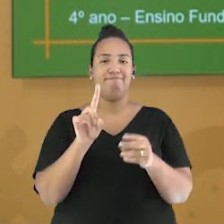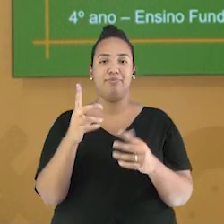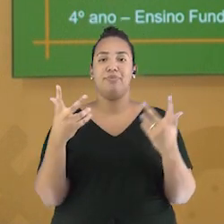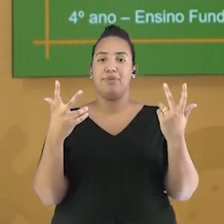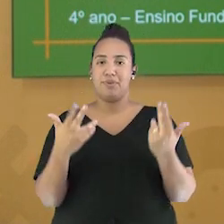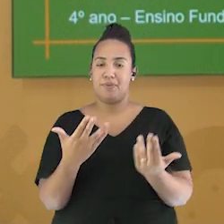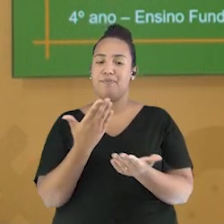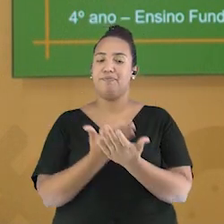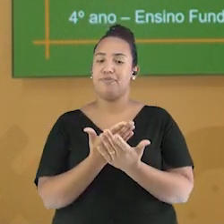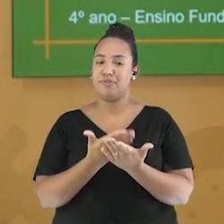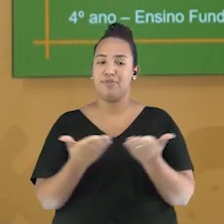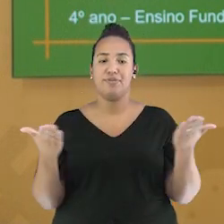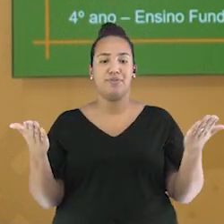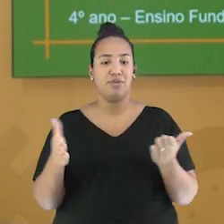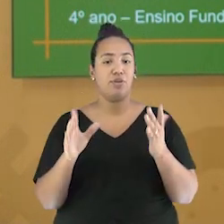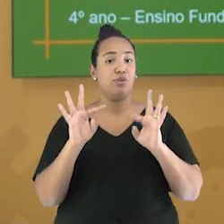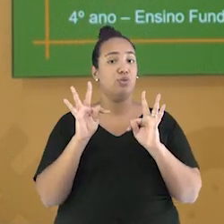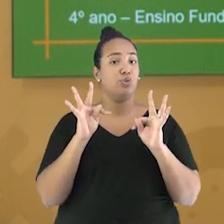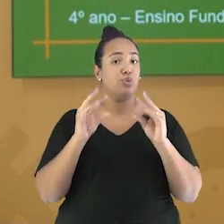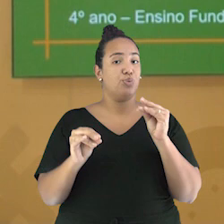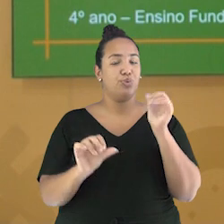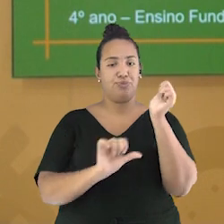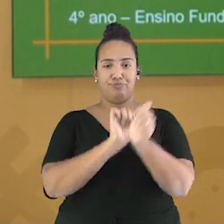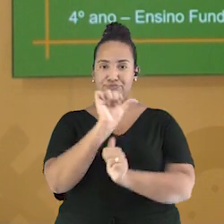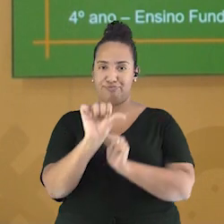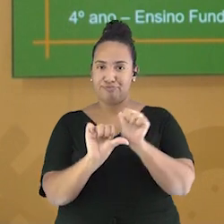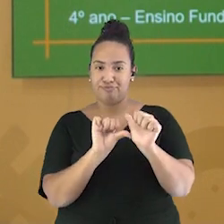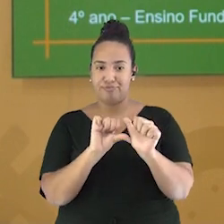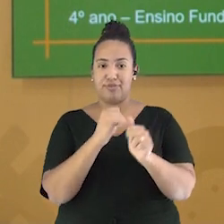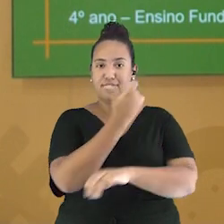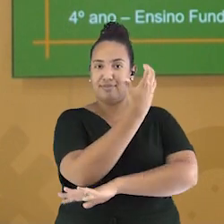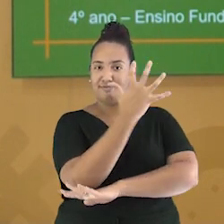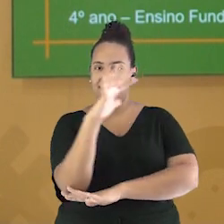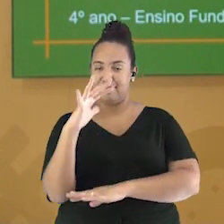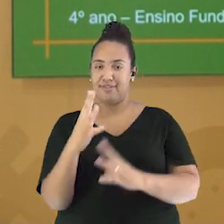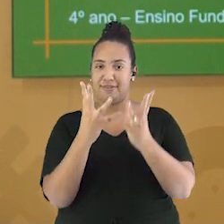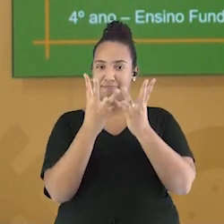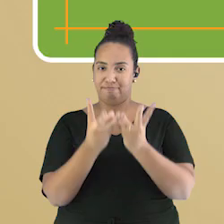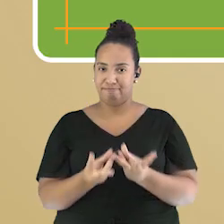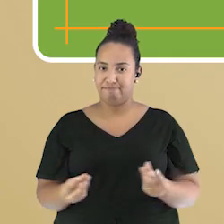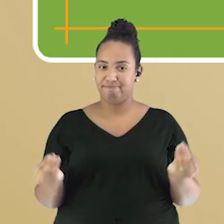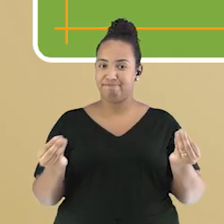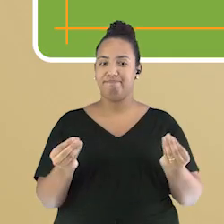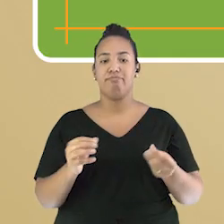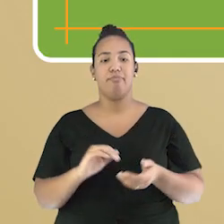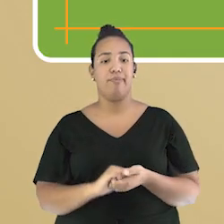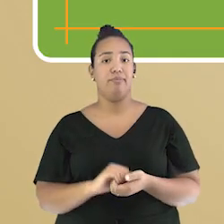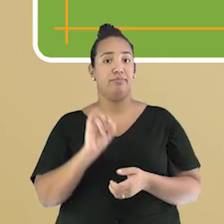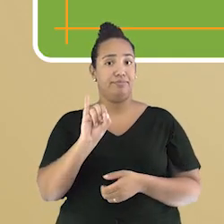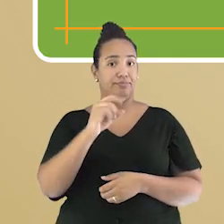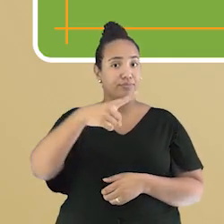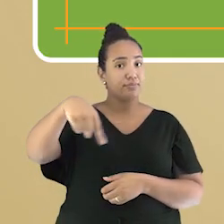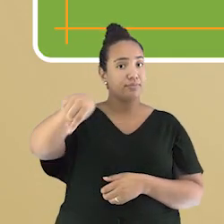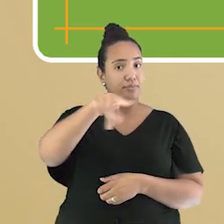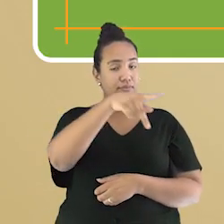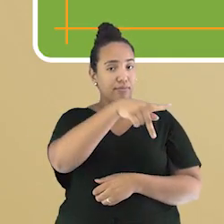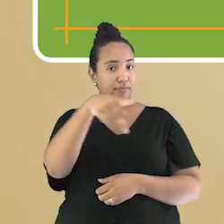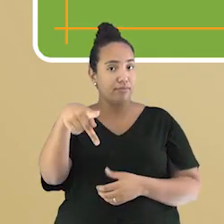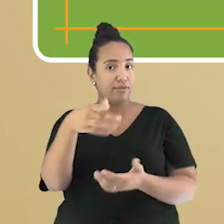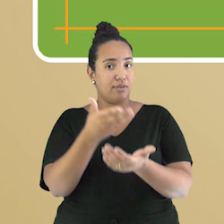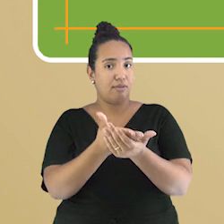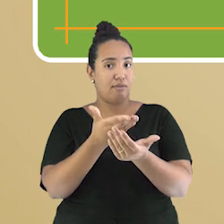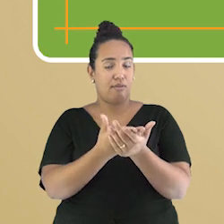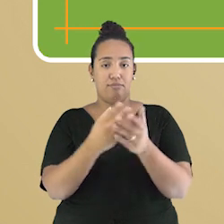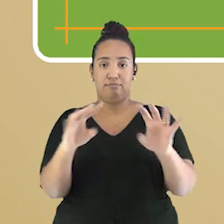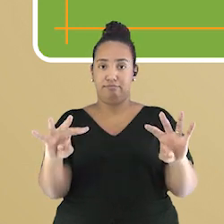nossa aula de hoje, tudo se transforma. Decomposição na natureza. E se você é um professor ou professora que